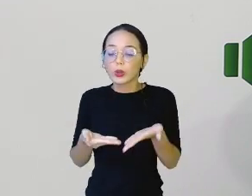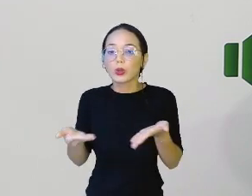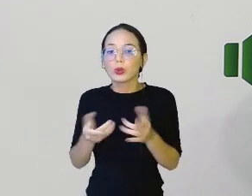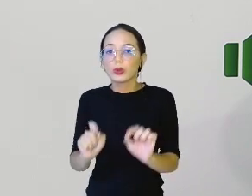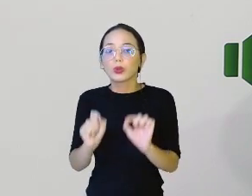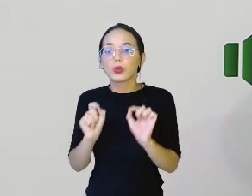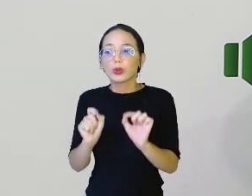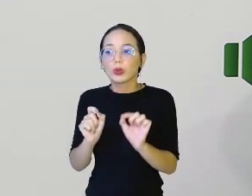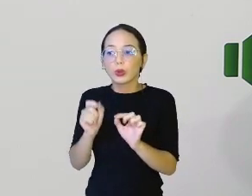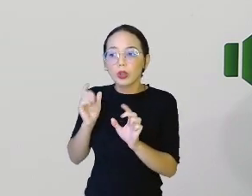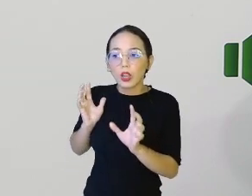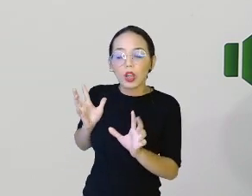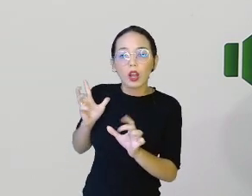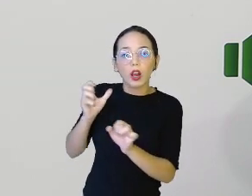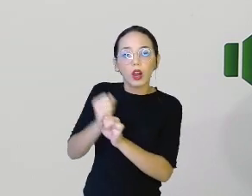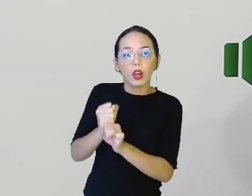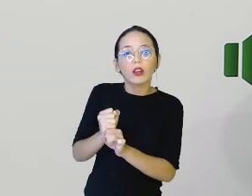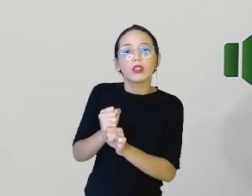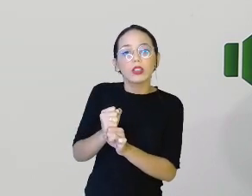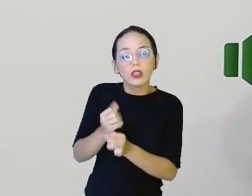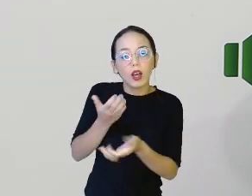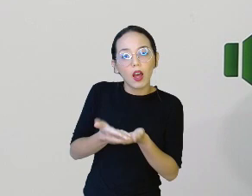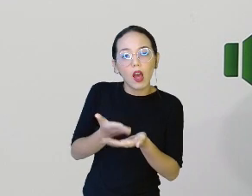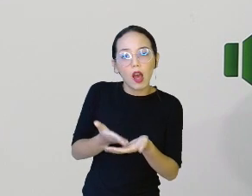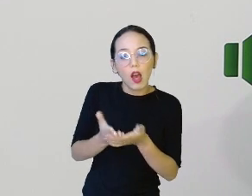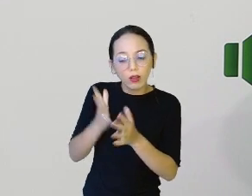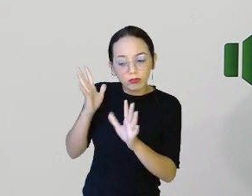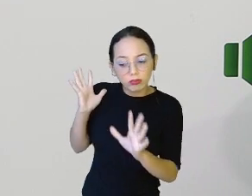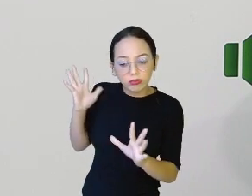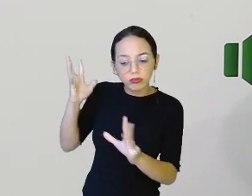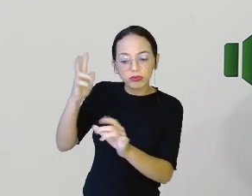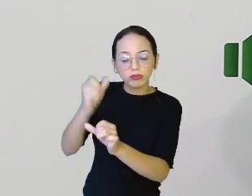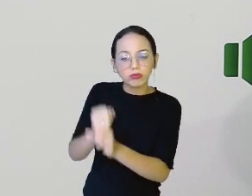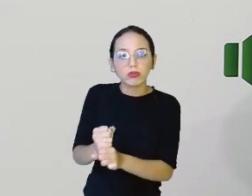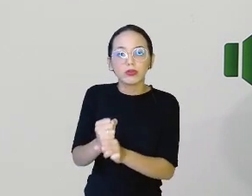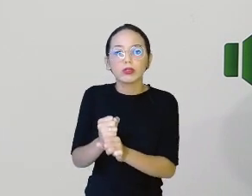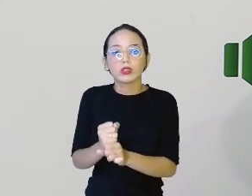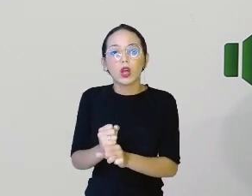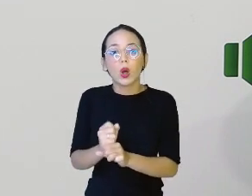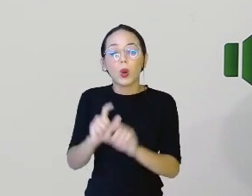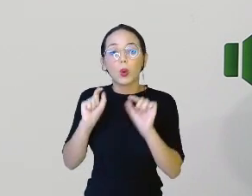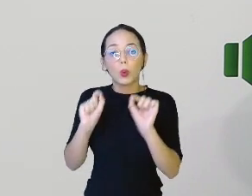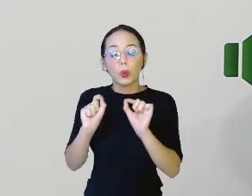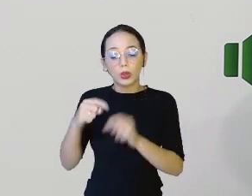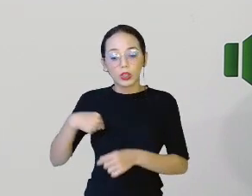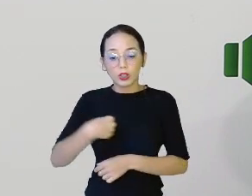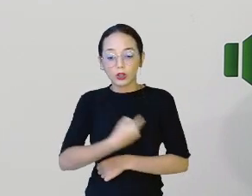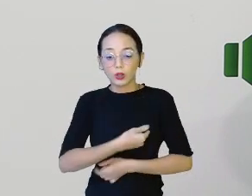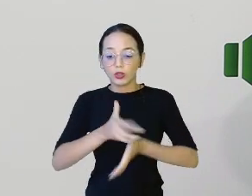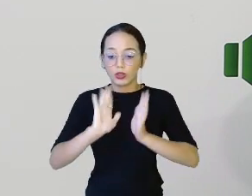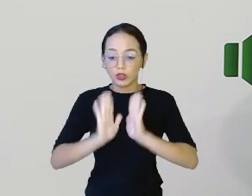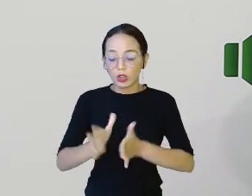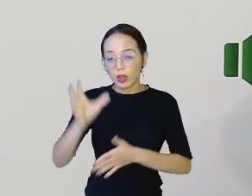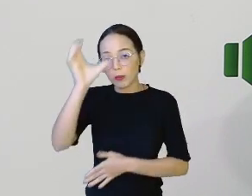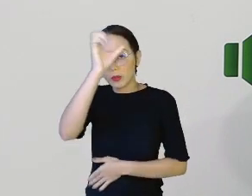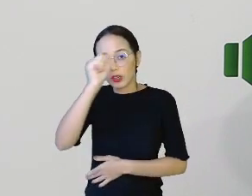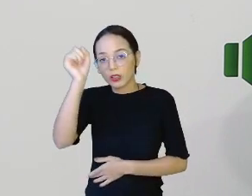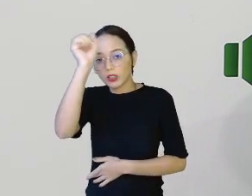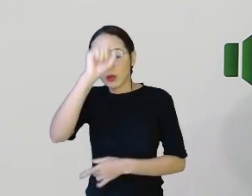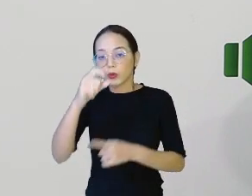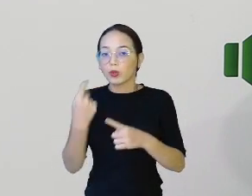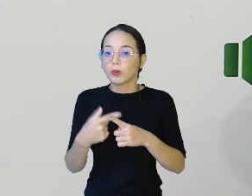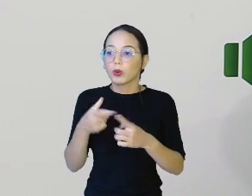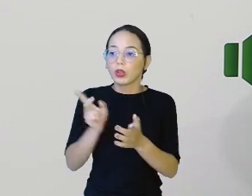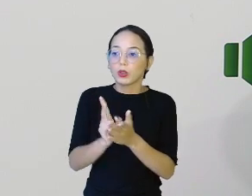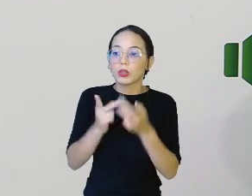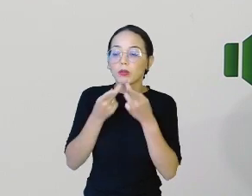nós vamos dar aquele resgate, nós vamos revisar aquilo que nós já aprendemos, porque como eu sempre digo